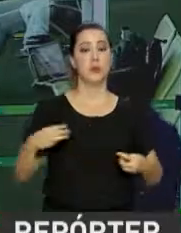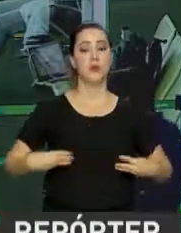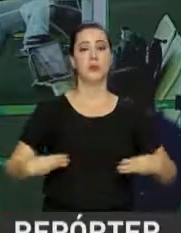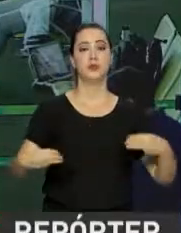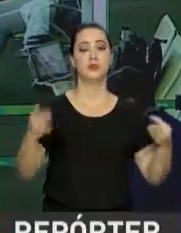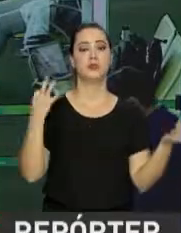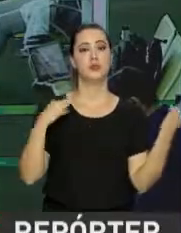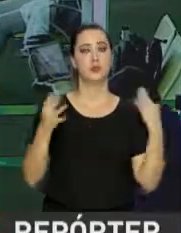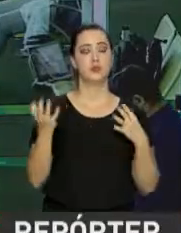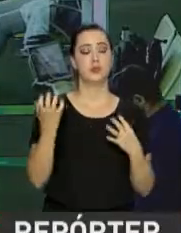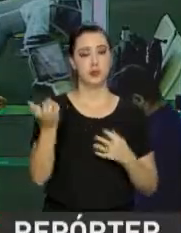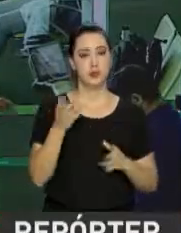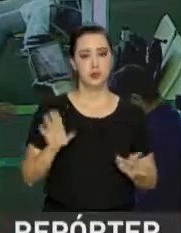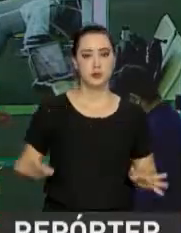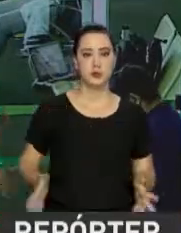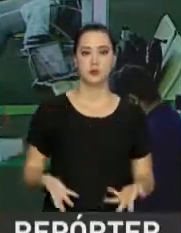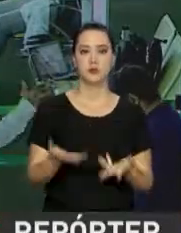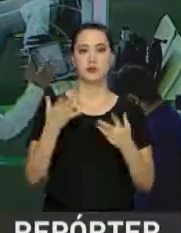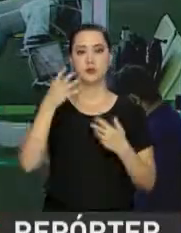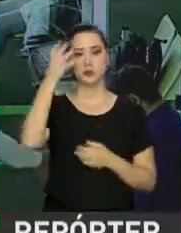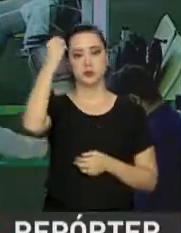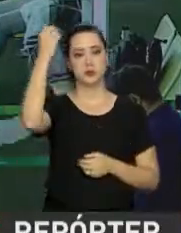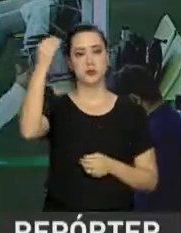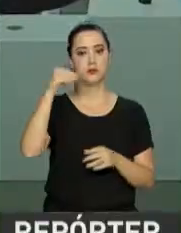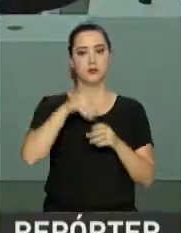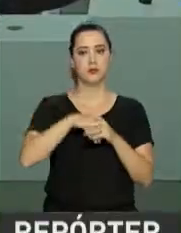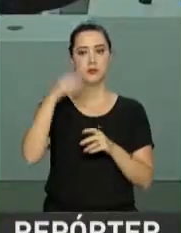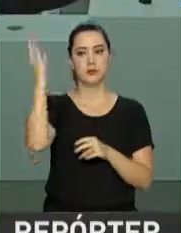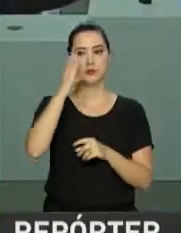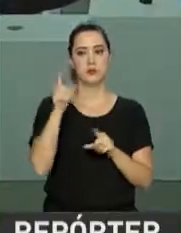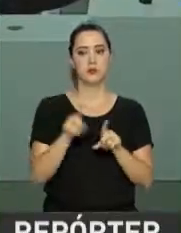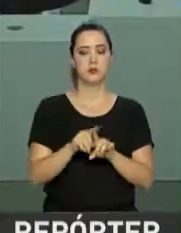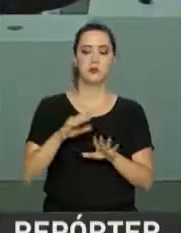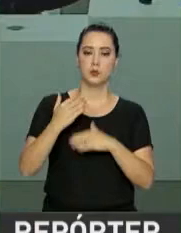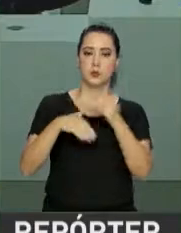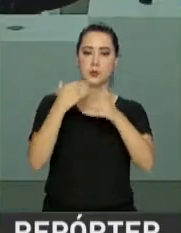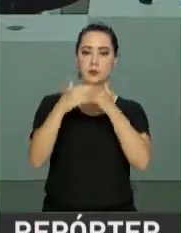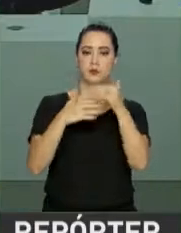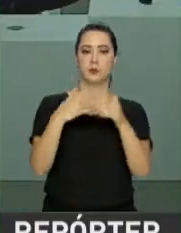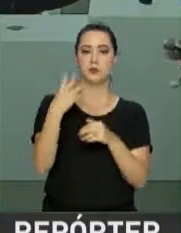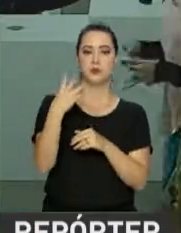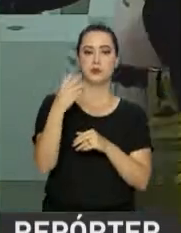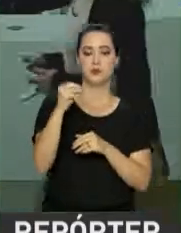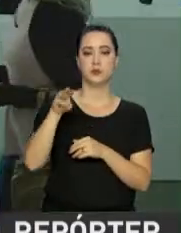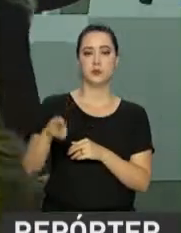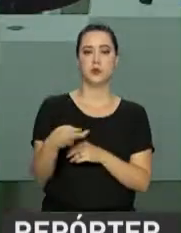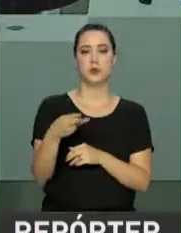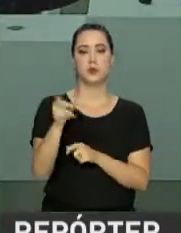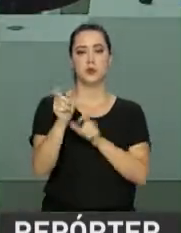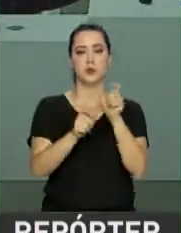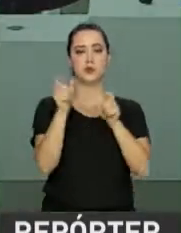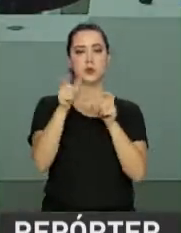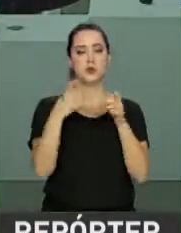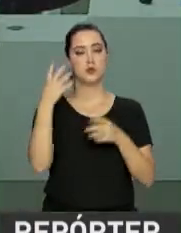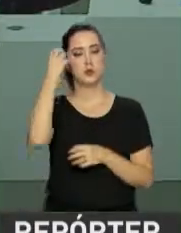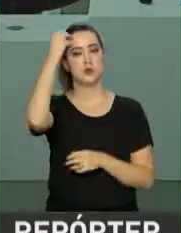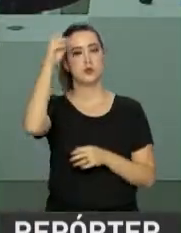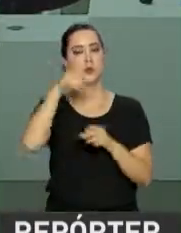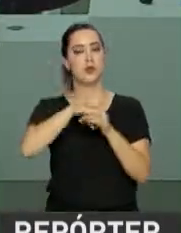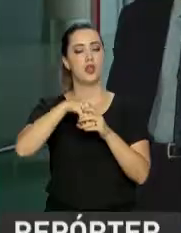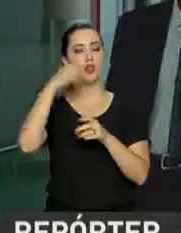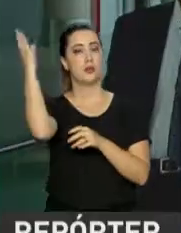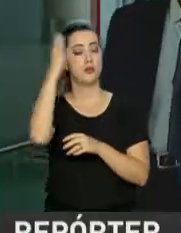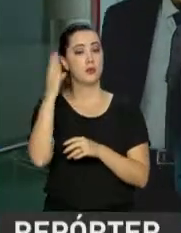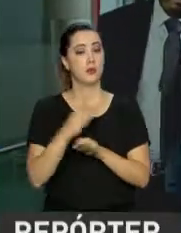quer incentivar também as viagens internas e aumentar em 40 milhões o número de brasileiros viajando pelo